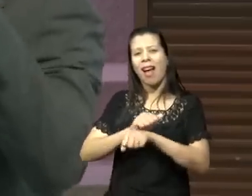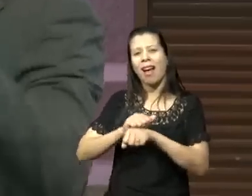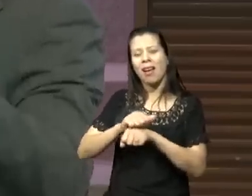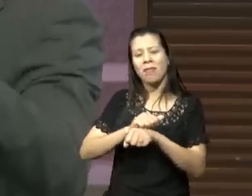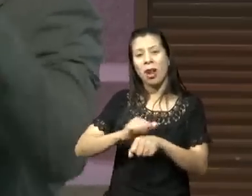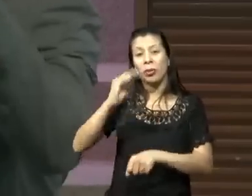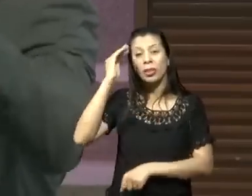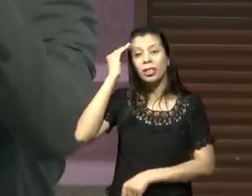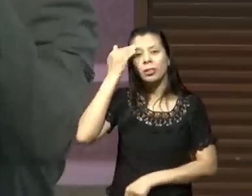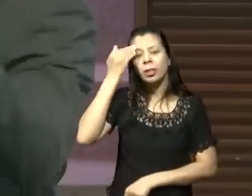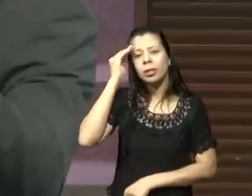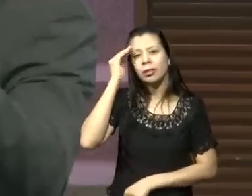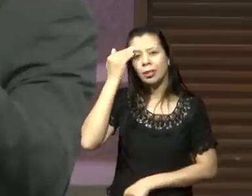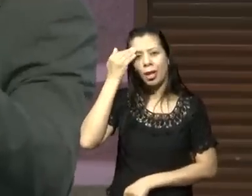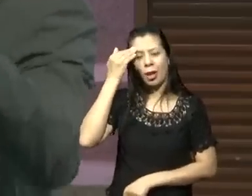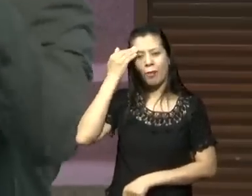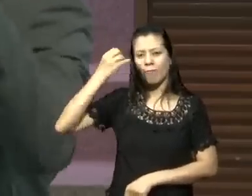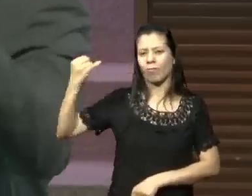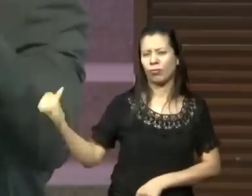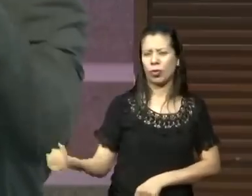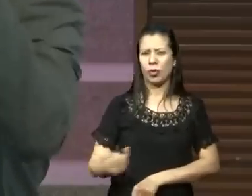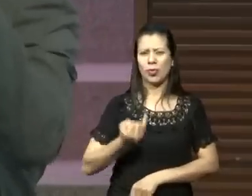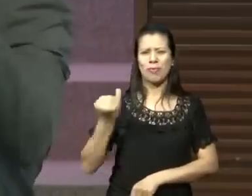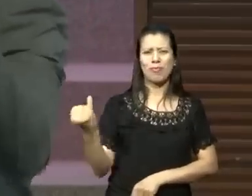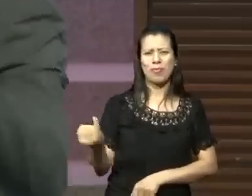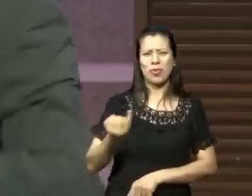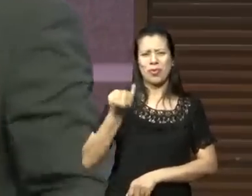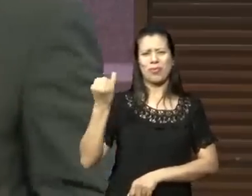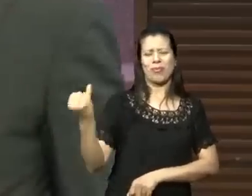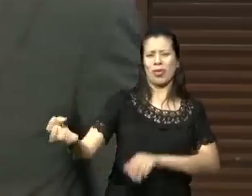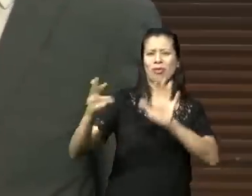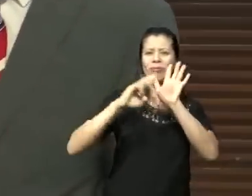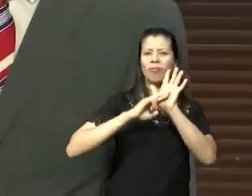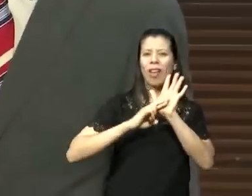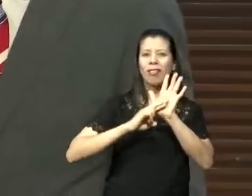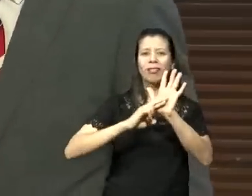que Abraão teve da cruz de Cristo o Senhor Jesus